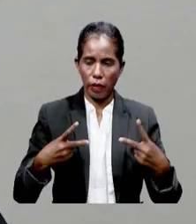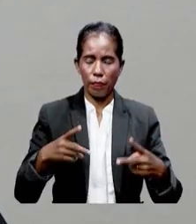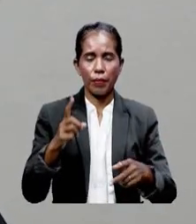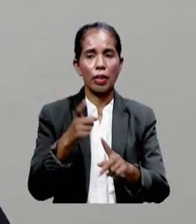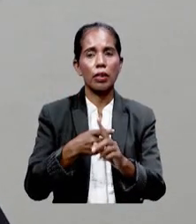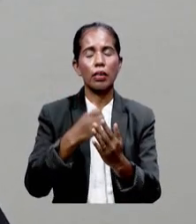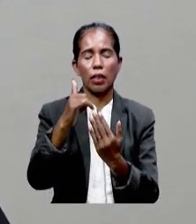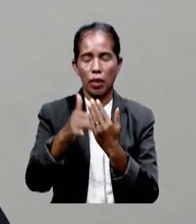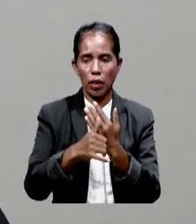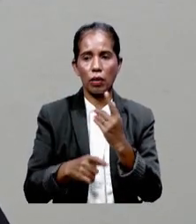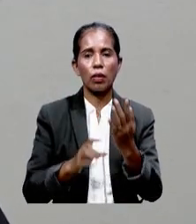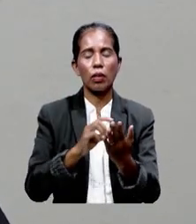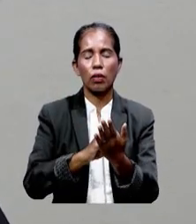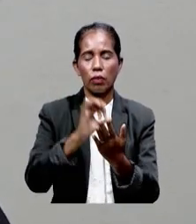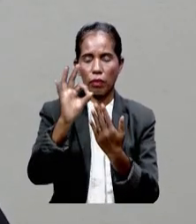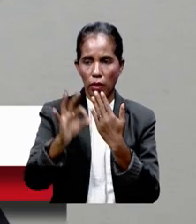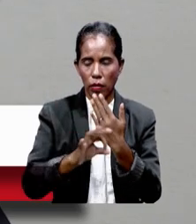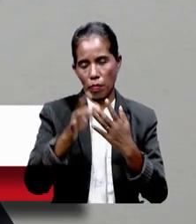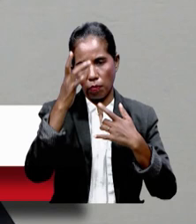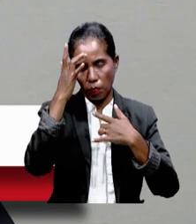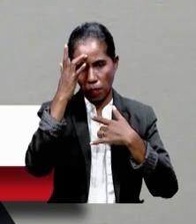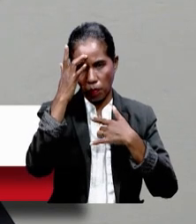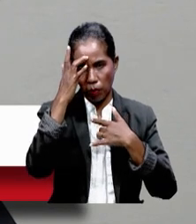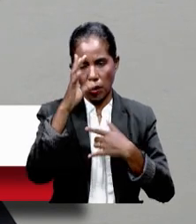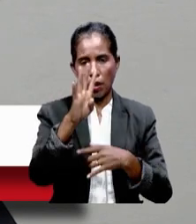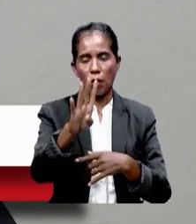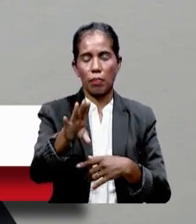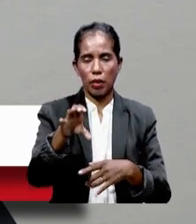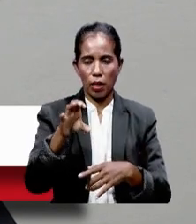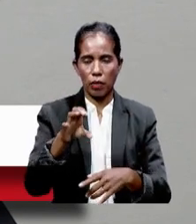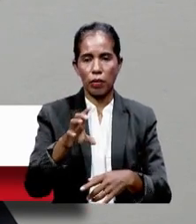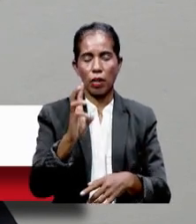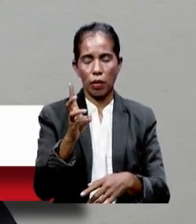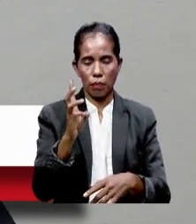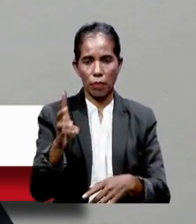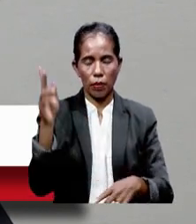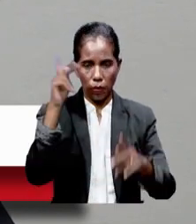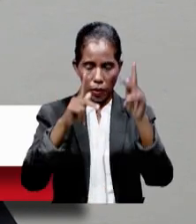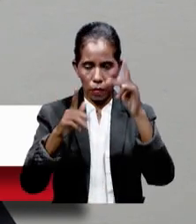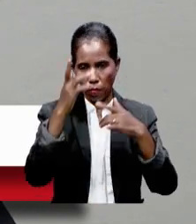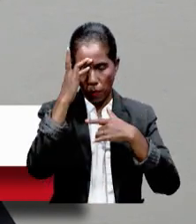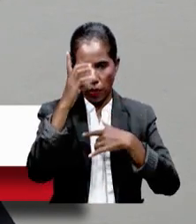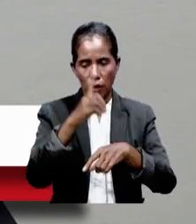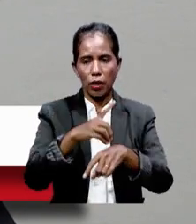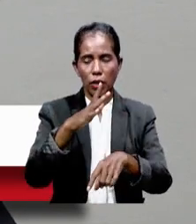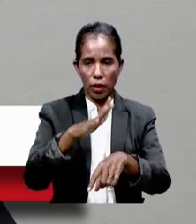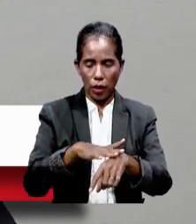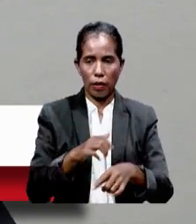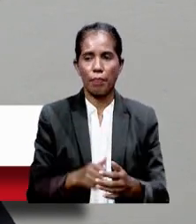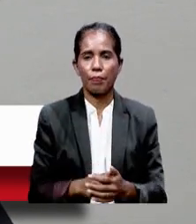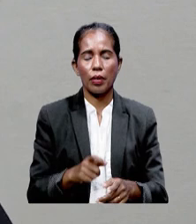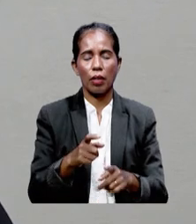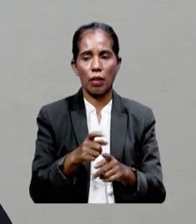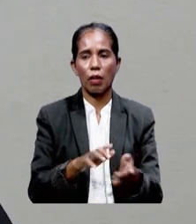neve maíha ne 460, um patrato senampulo caso. Usi janeiro fevereiro o total